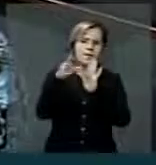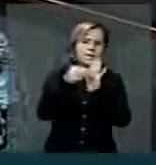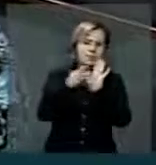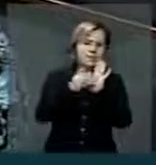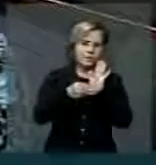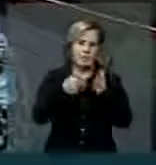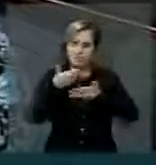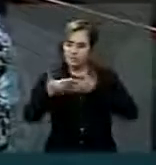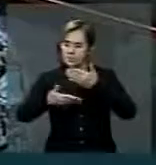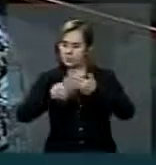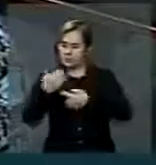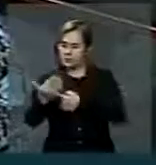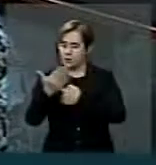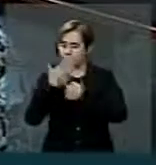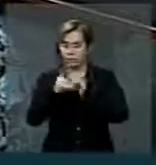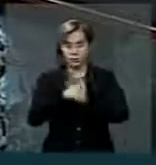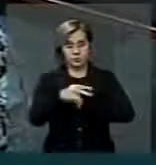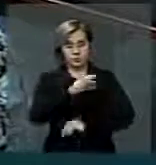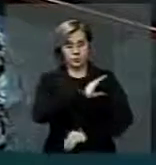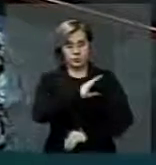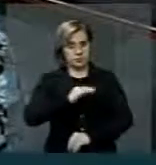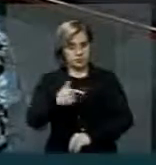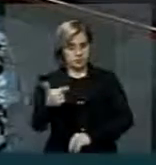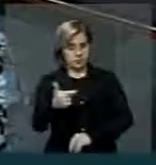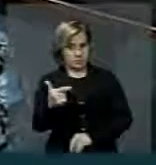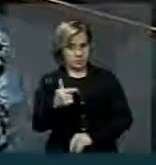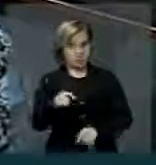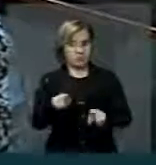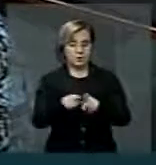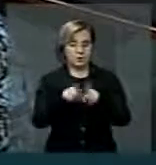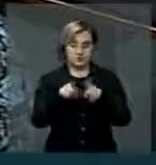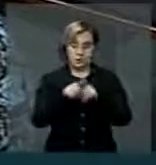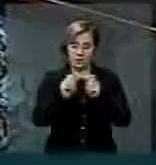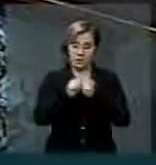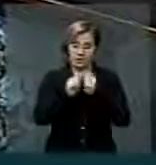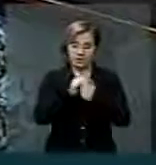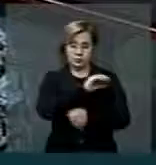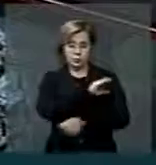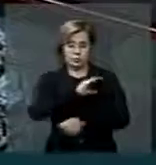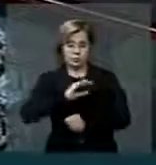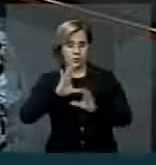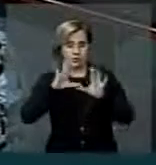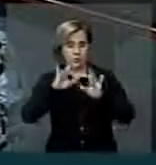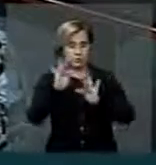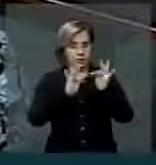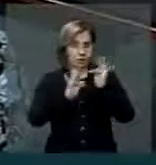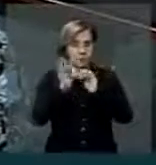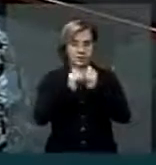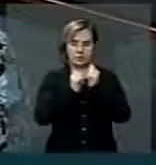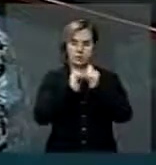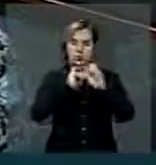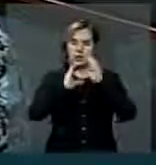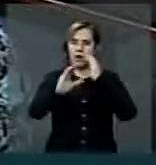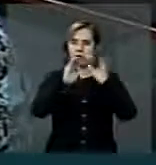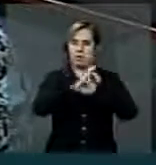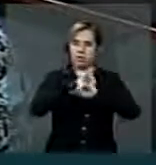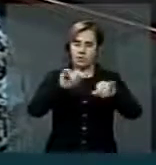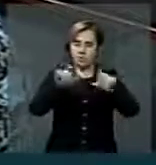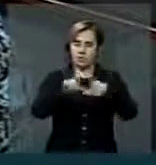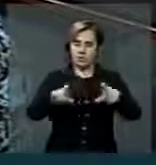a contribuição da subcomissão e, por consequência, da Comissão de Ciência, Tecnologia, Comunicação e Informática,